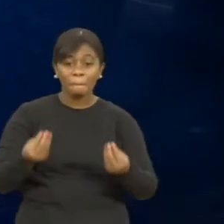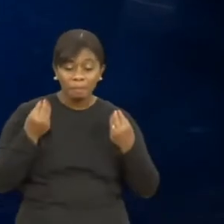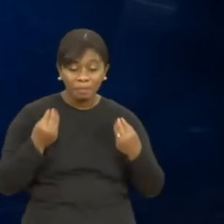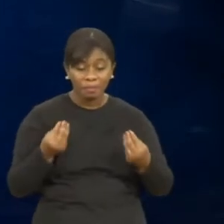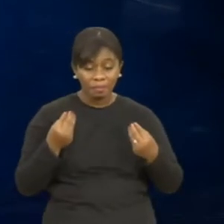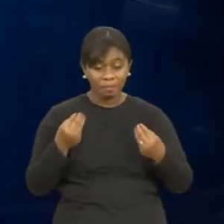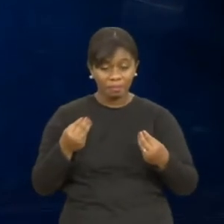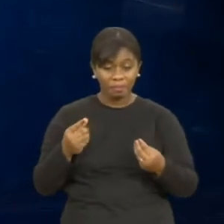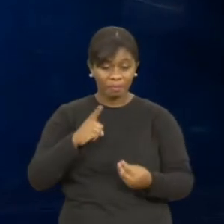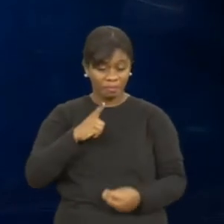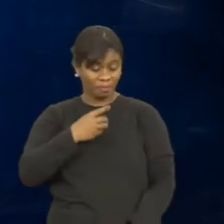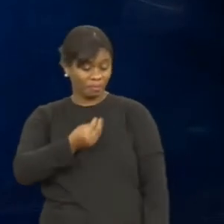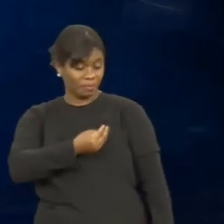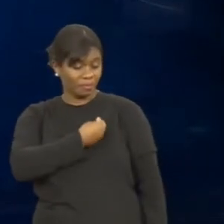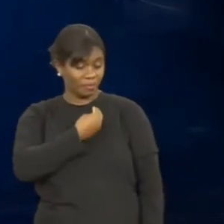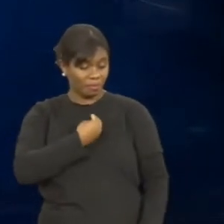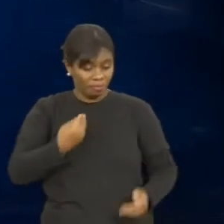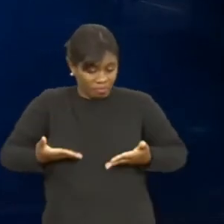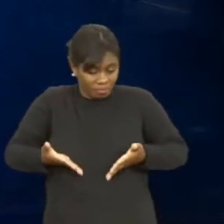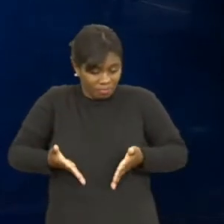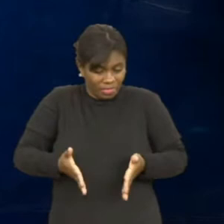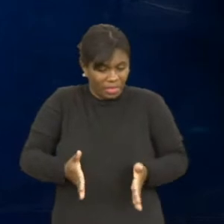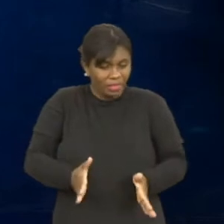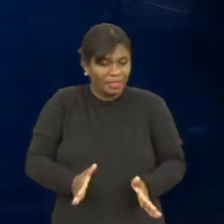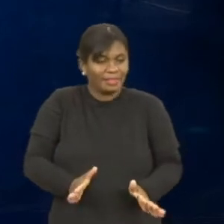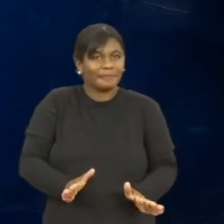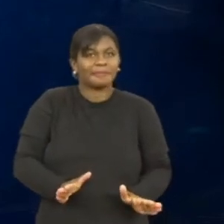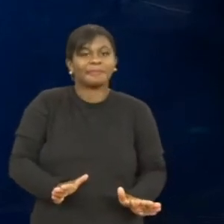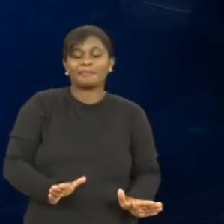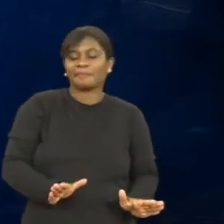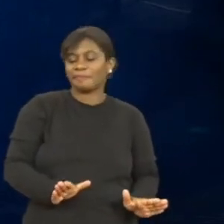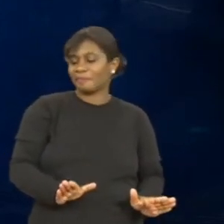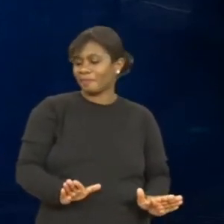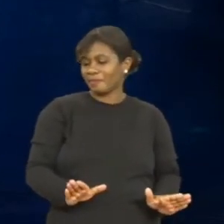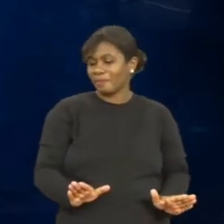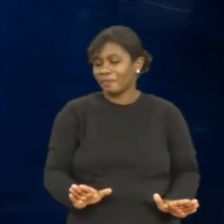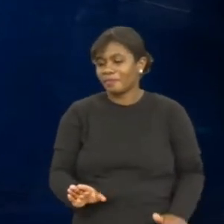minha existência? De que vale toda a minha